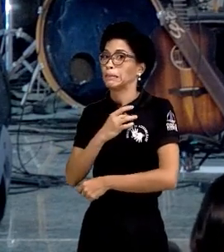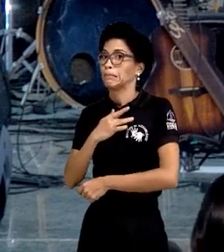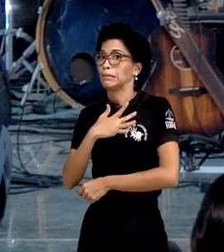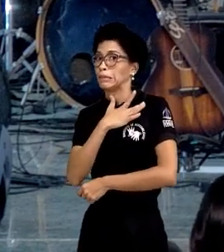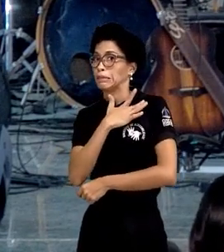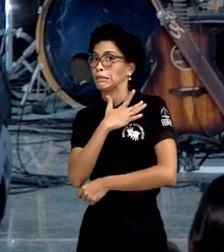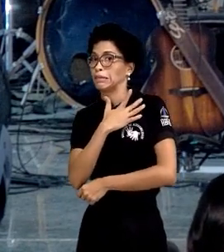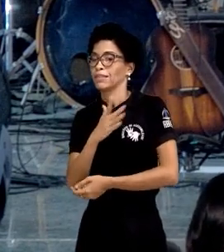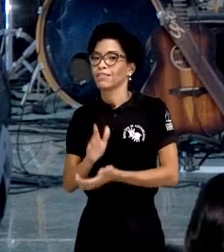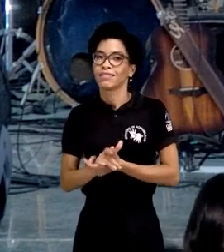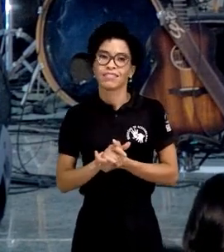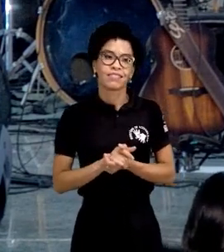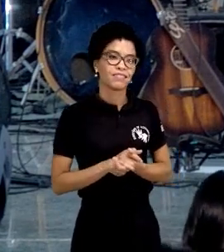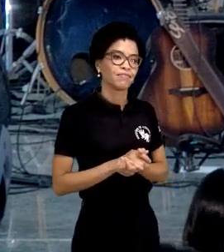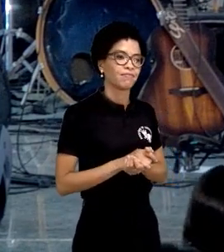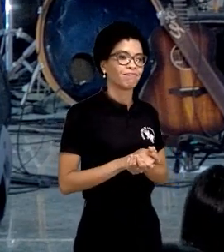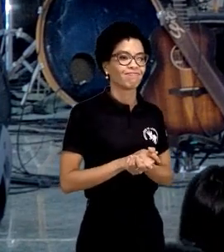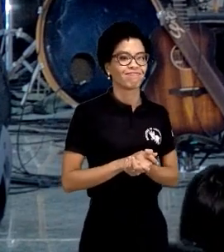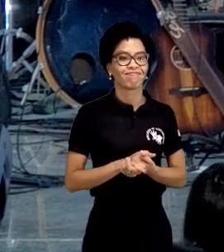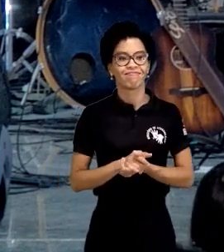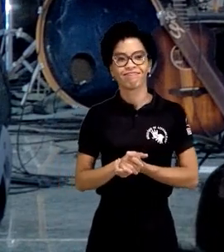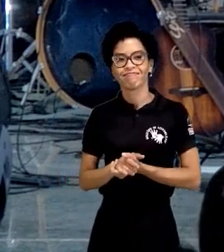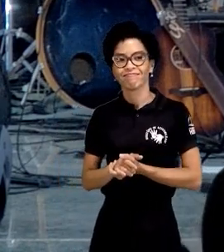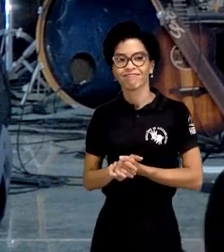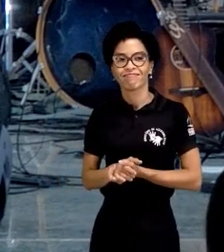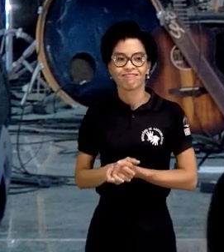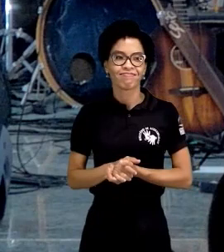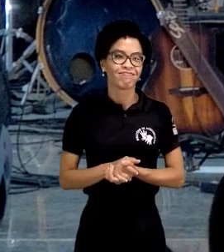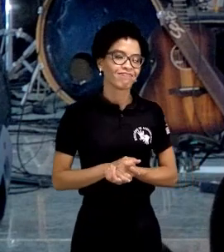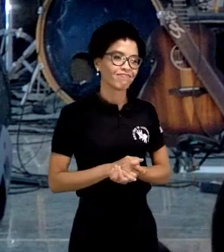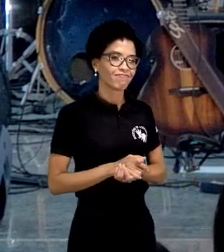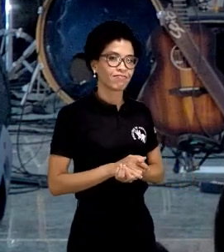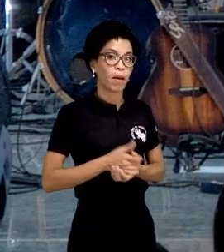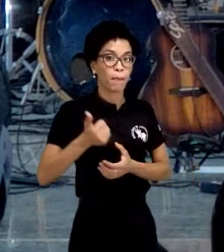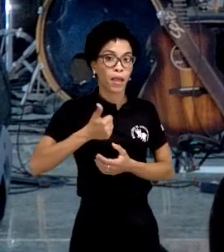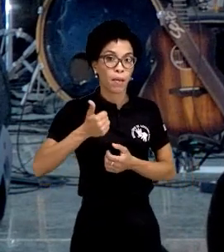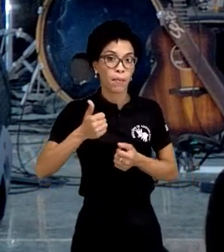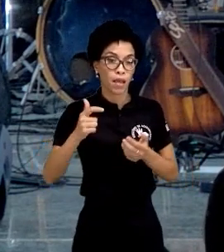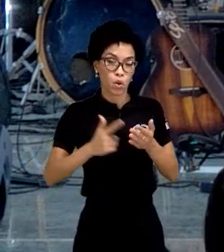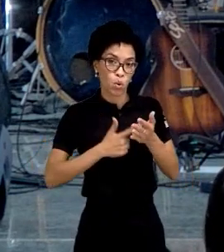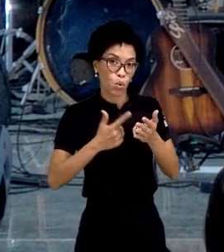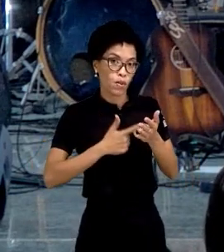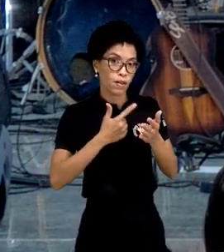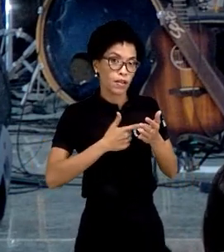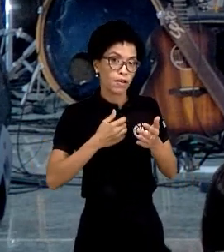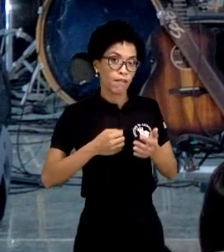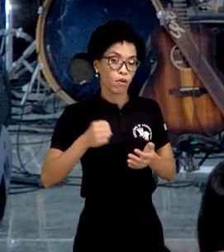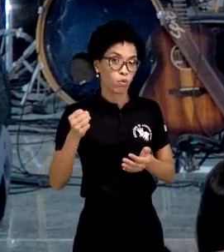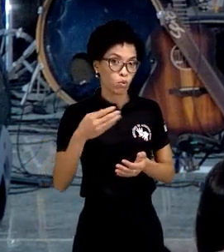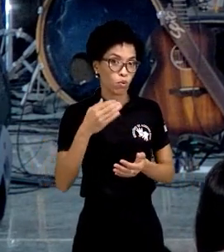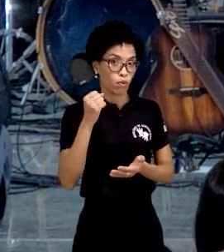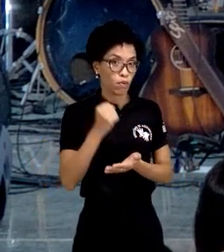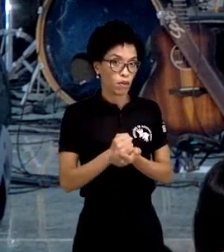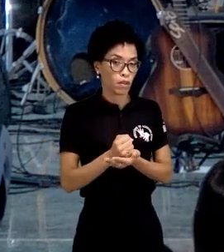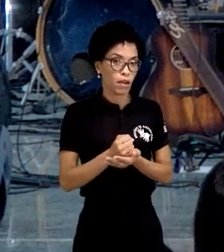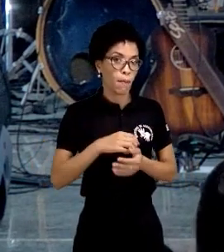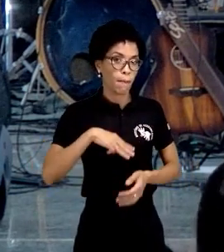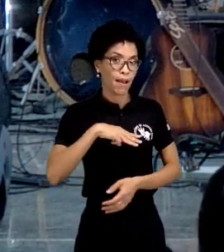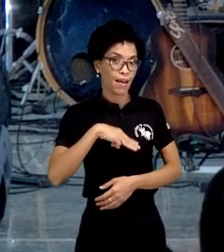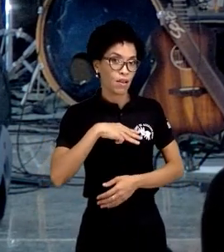Primeiro livro do Novo Testamento, Mateus, capítulo 5, Sermão do Monte. Assim que termina